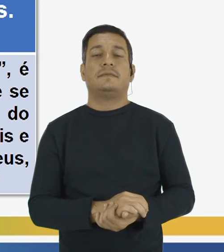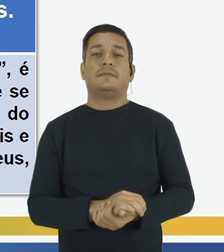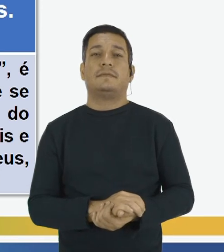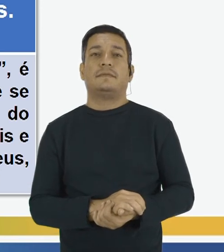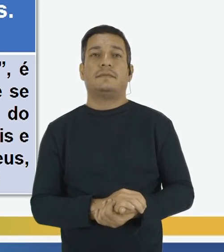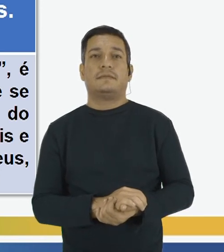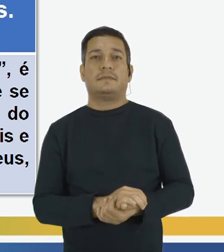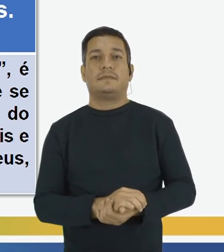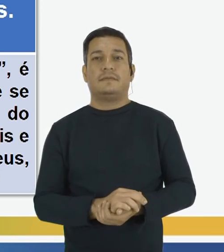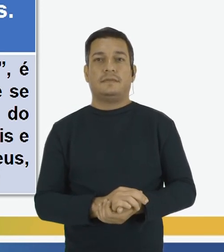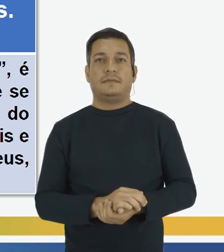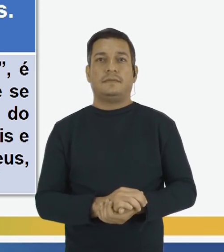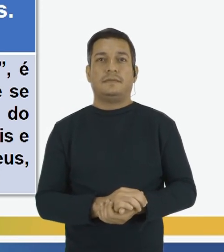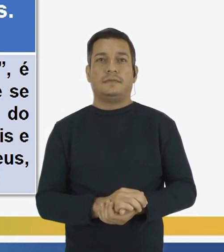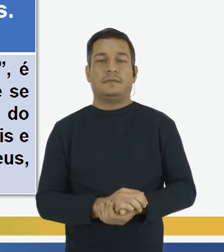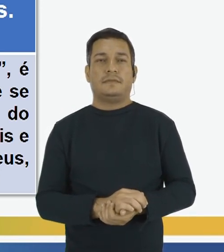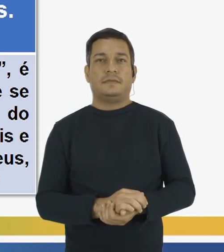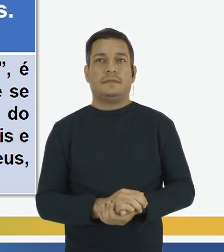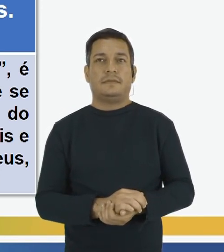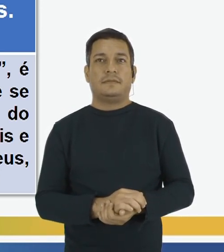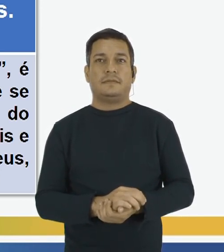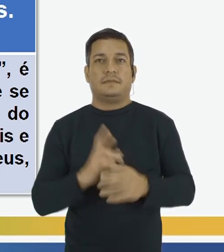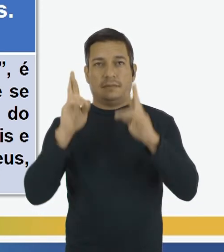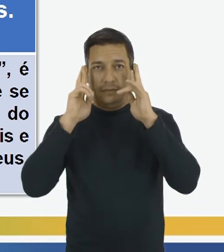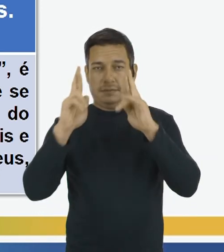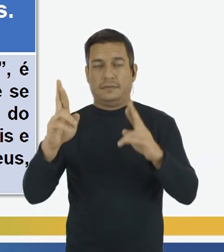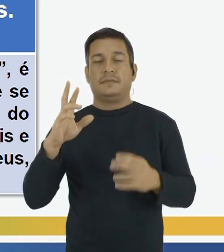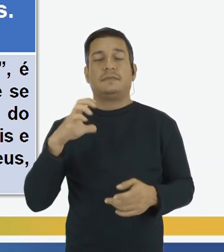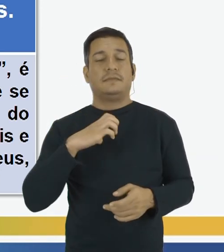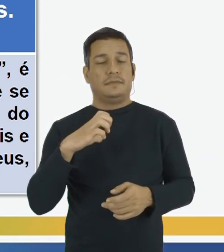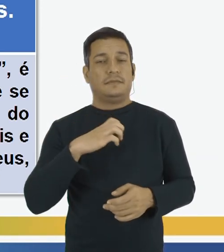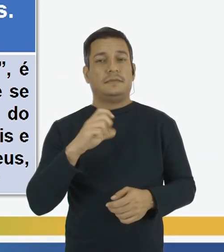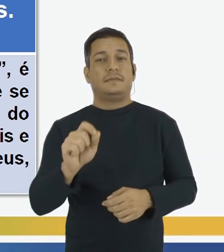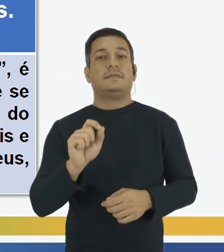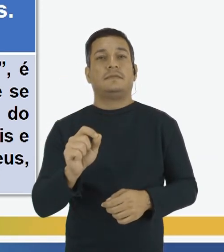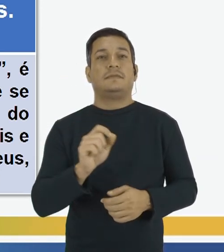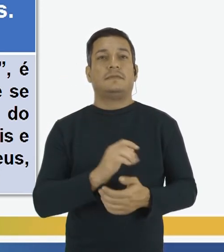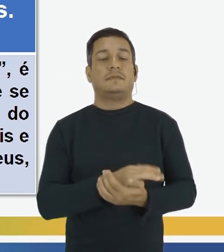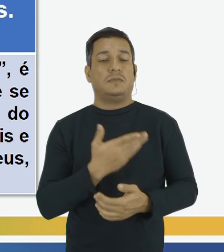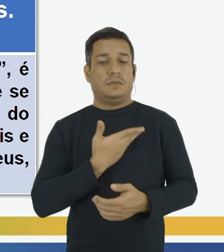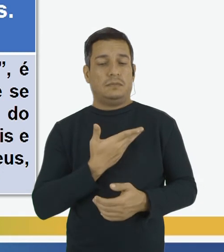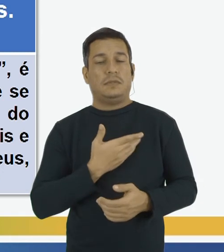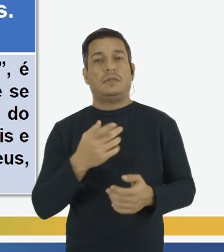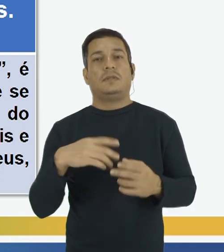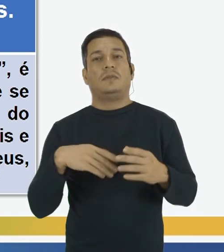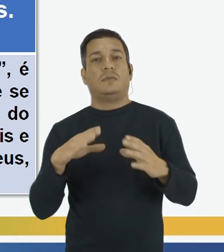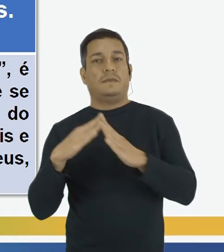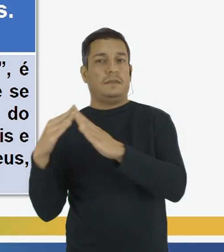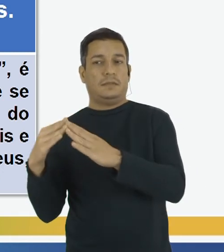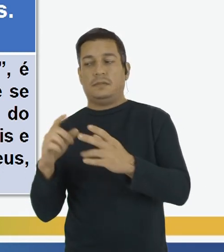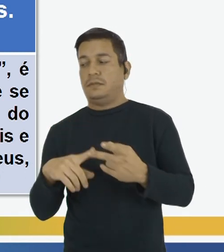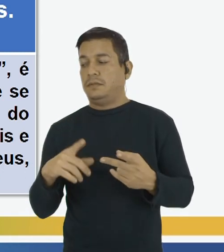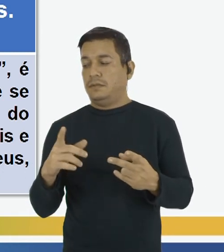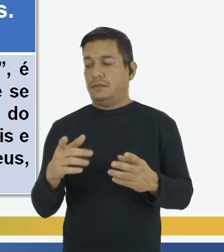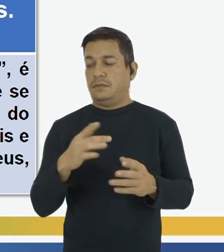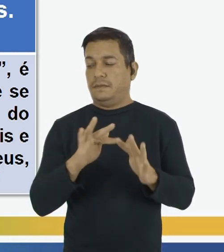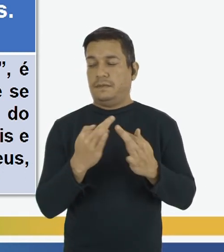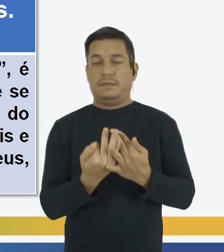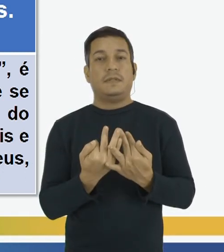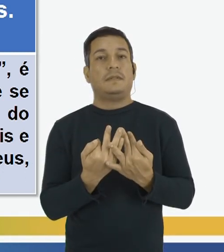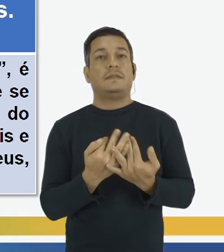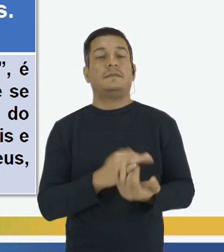ético respeitar as religiões? Religião do nosso amigo, do nosso vizinho, do nosso familiar?